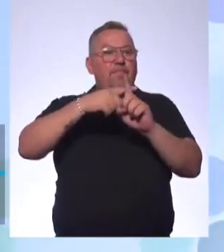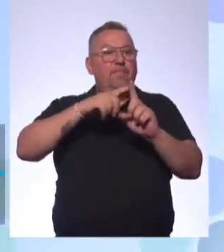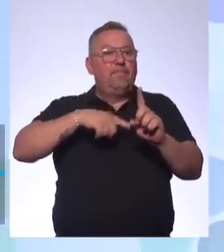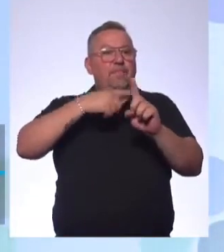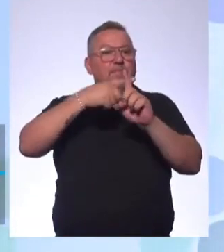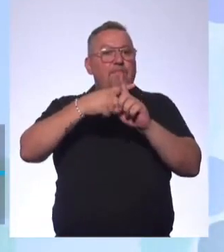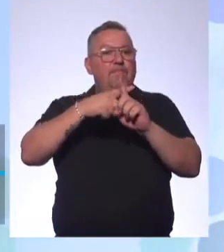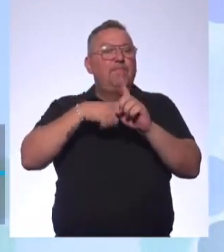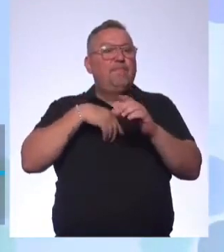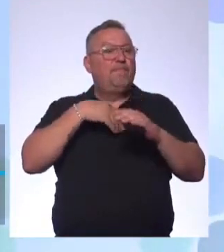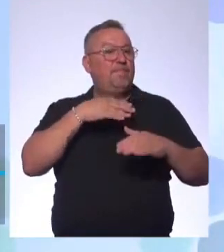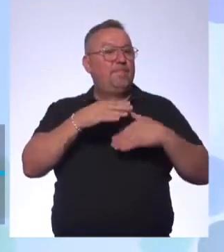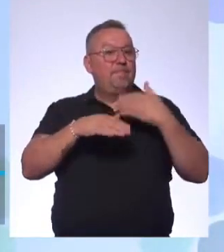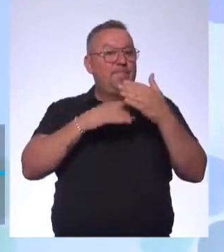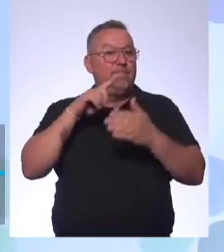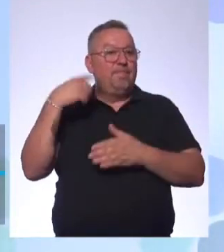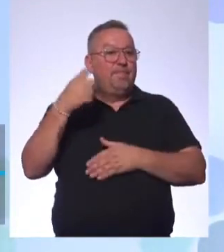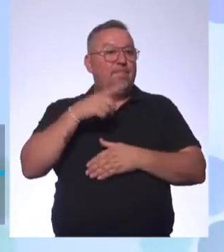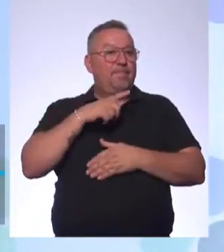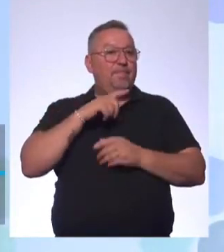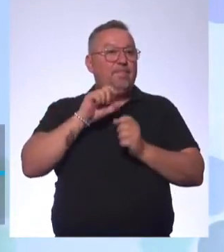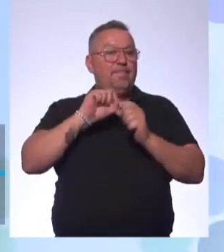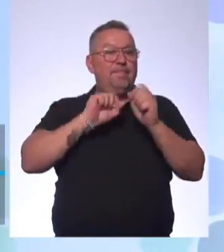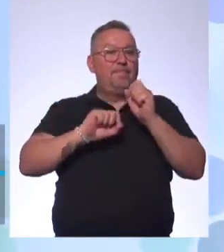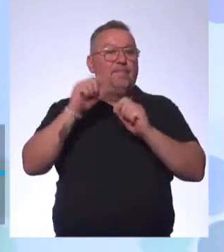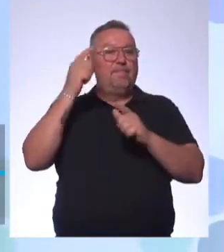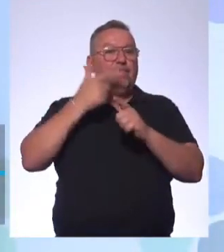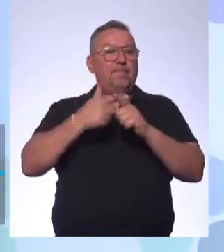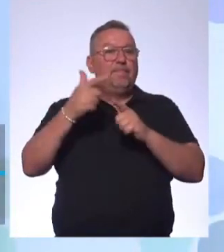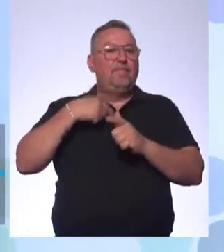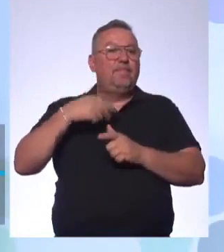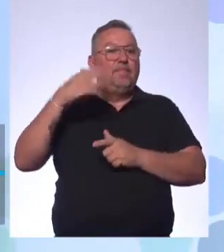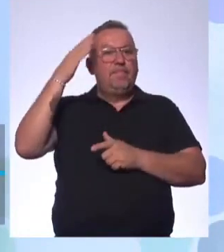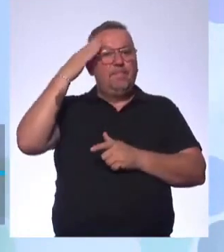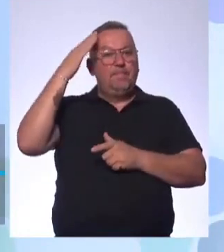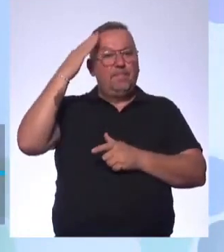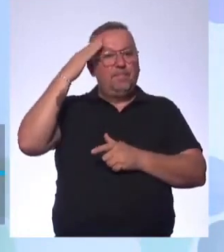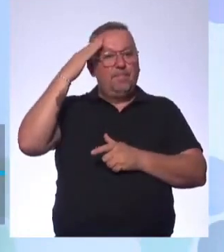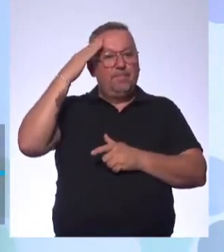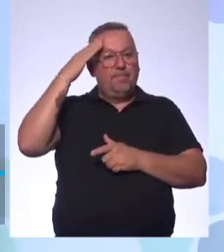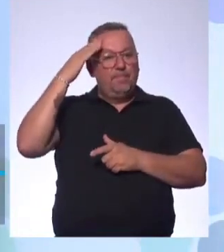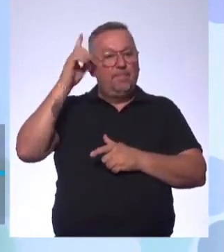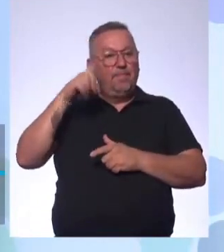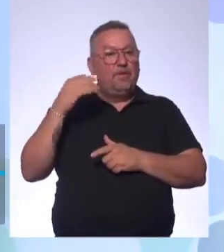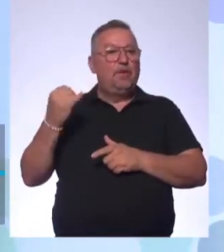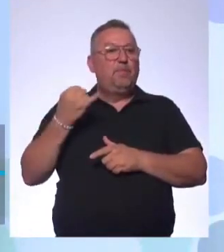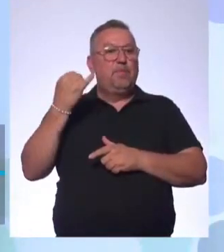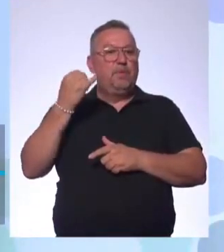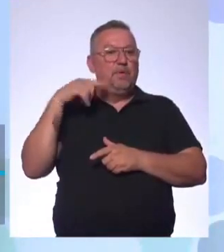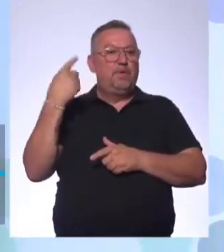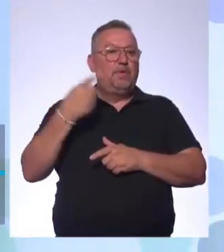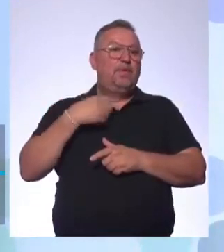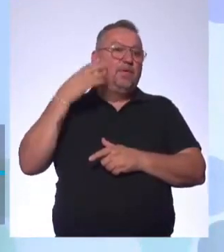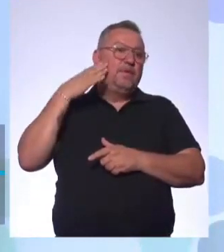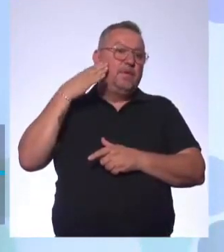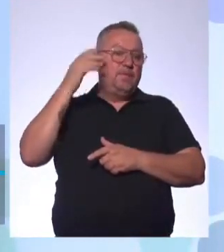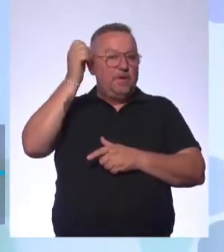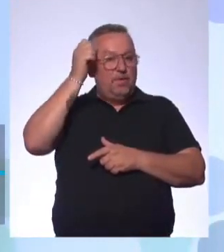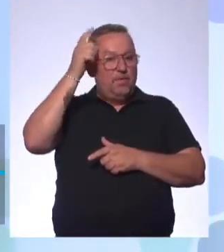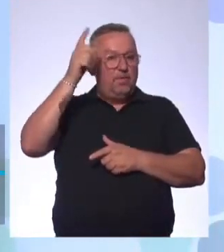essa construção que nós estamos fazendo sobre esse saber tão importante que é o saber da